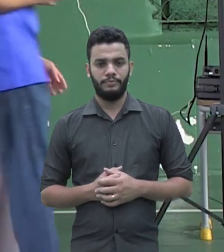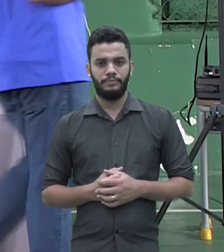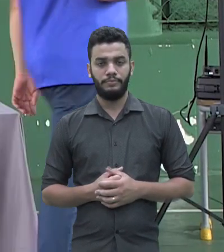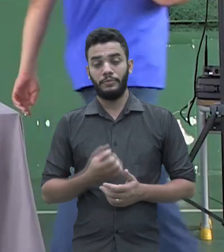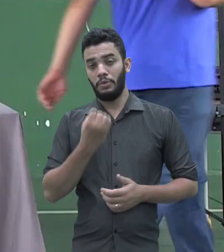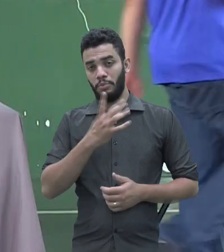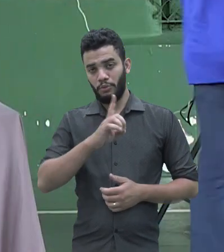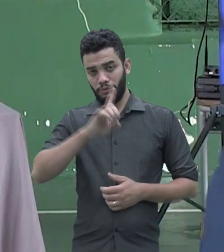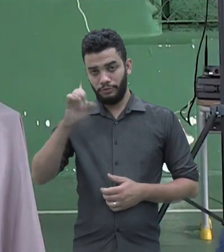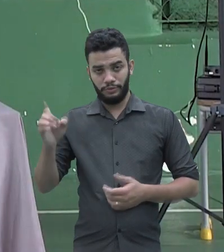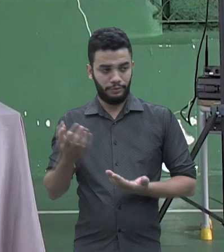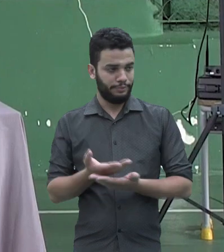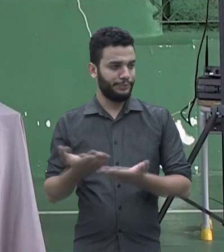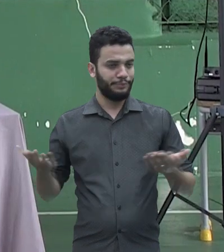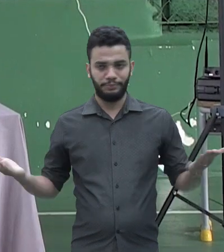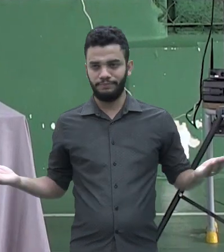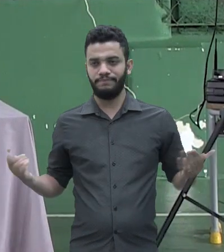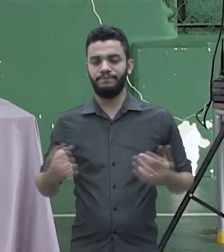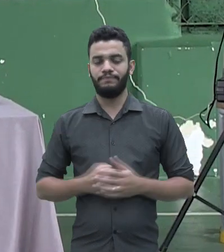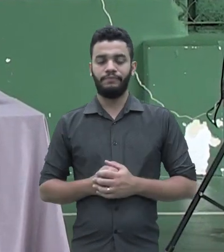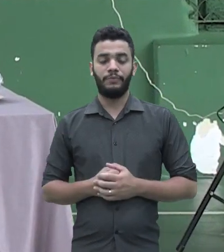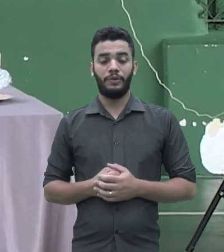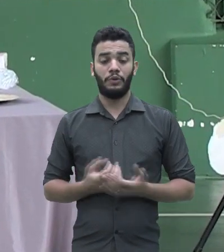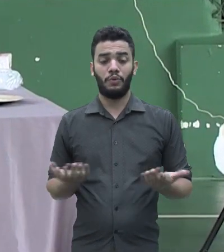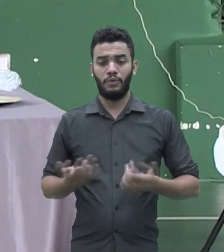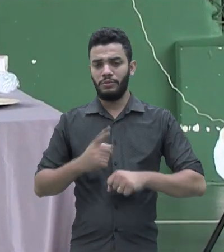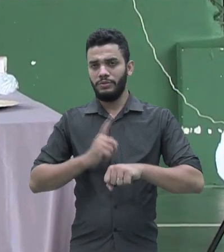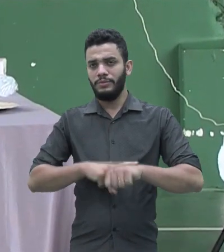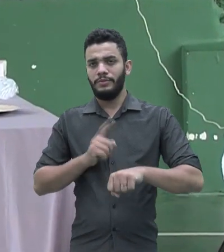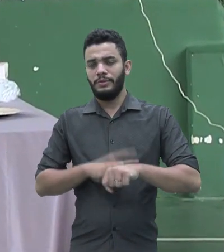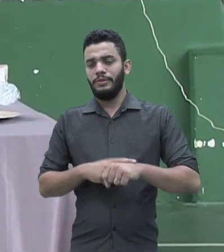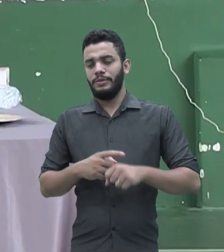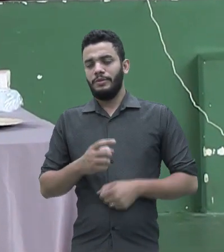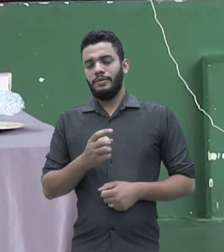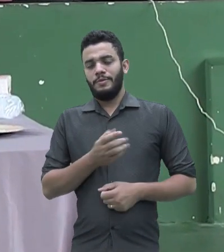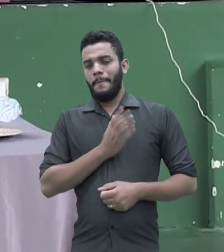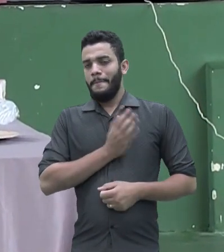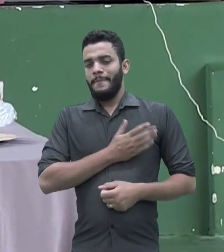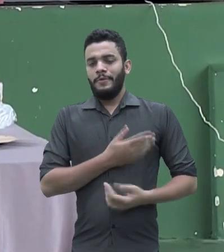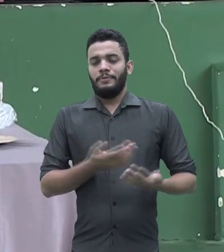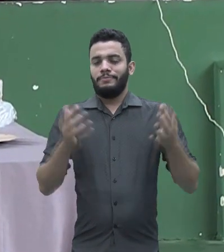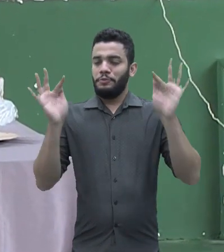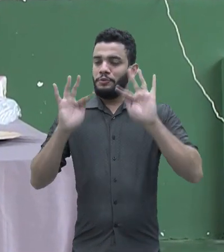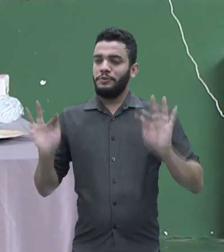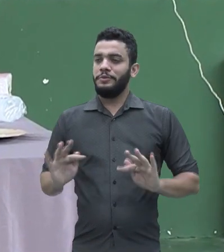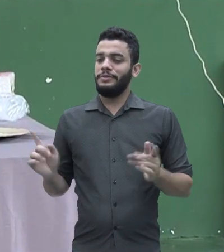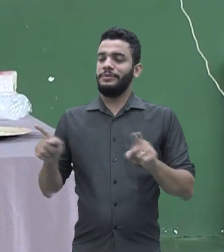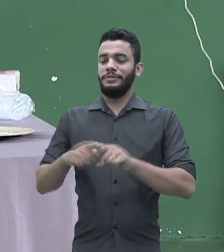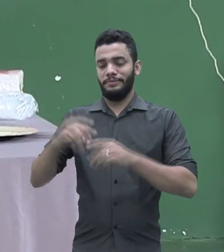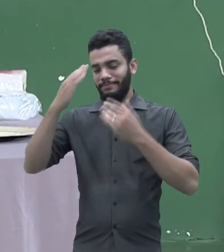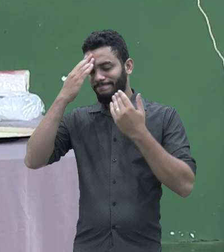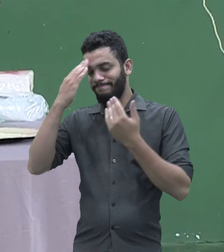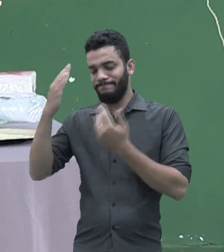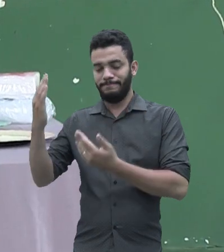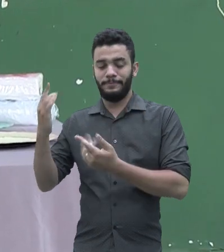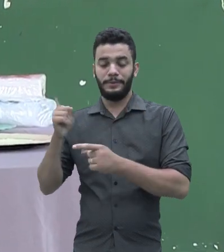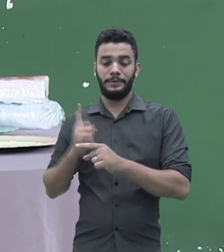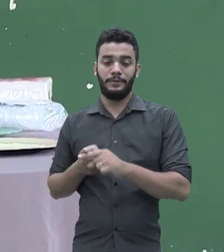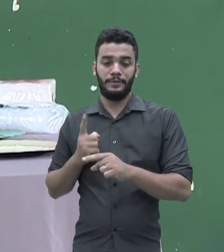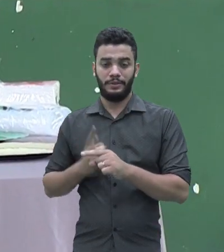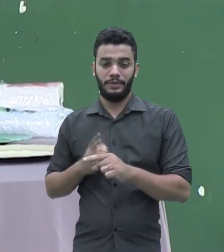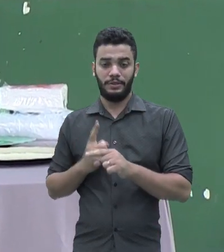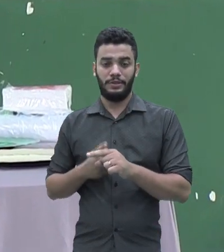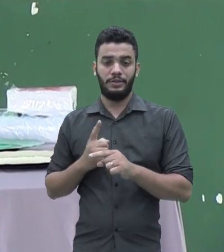Bom dia a todos. Momento de gratidão, né? Momento especial, um momento que nós somos gratos